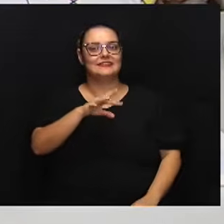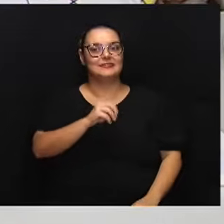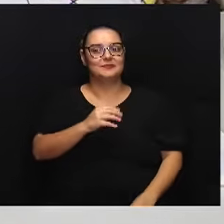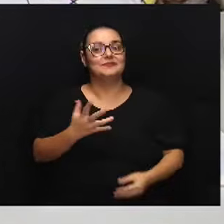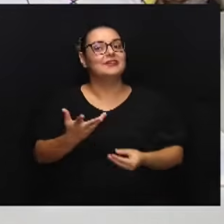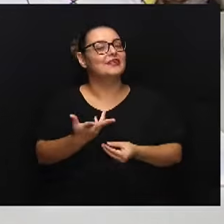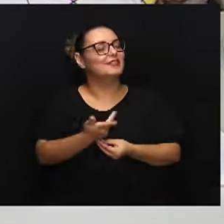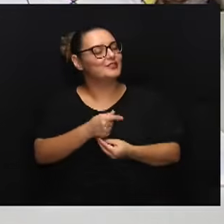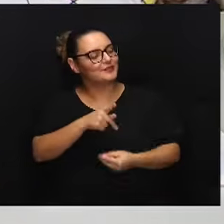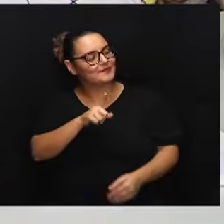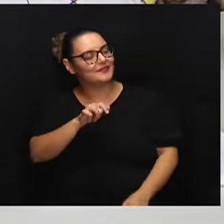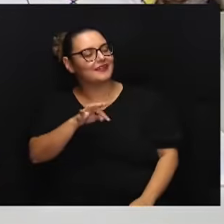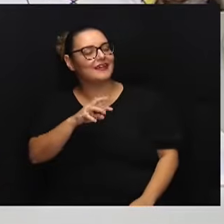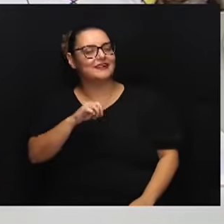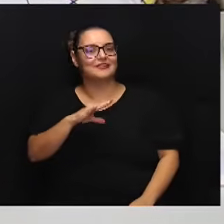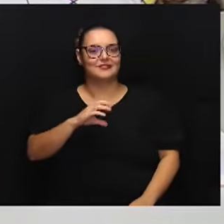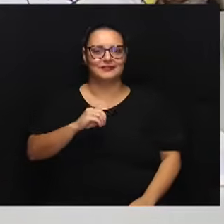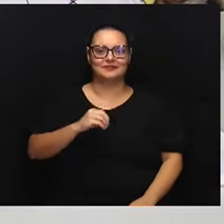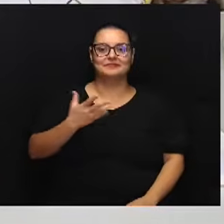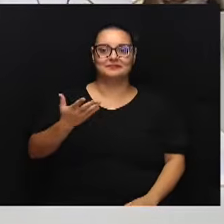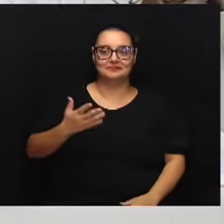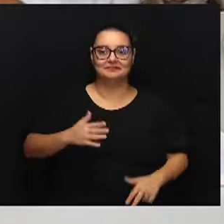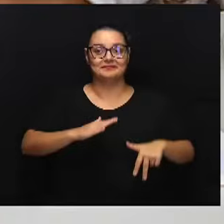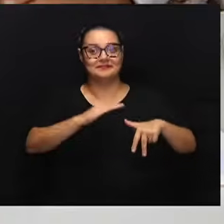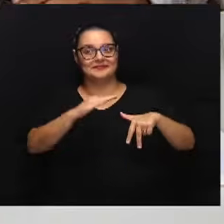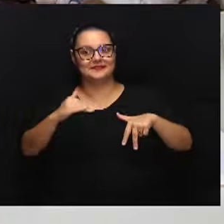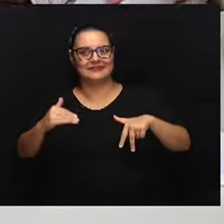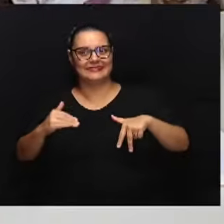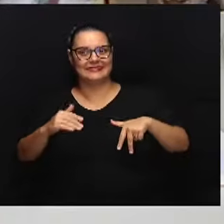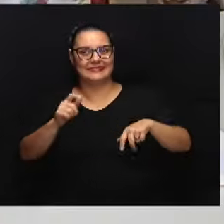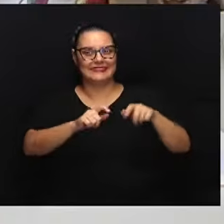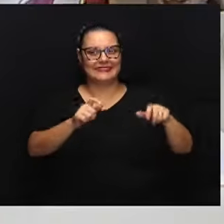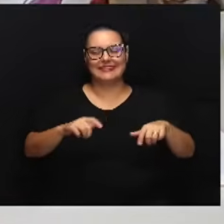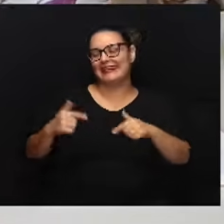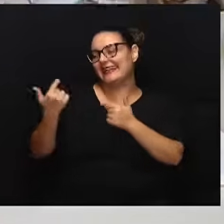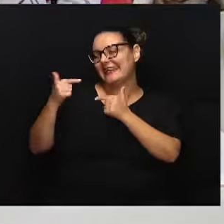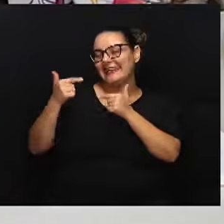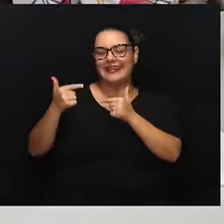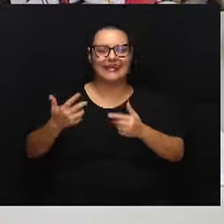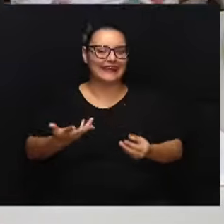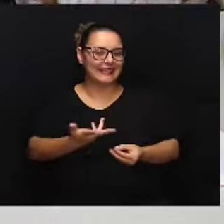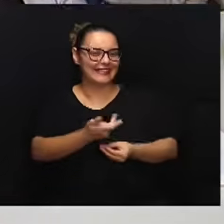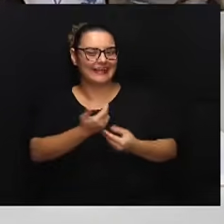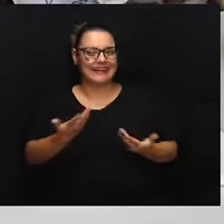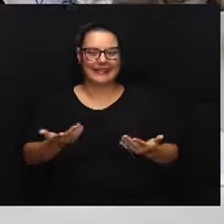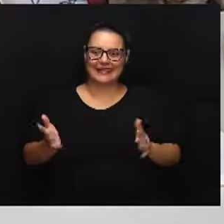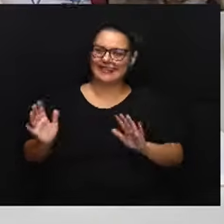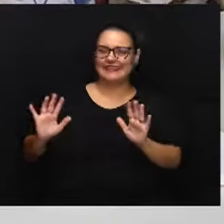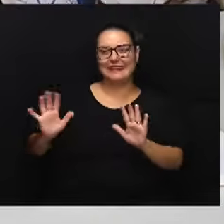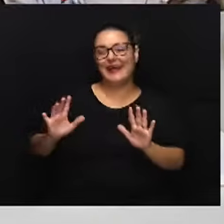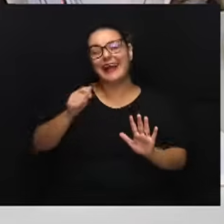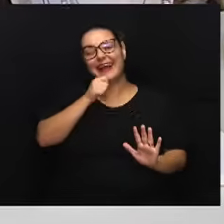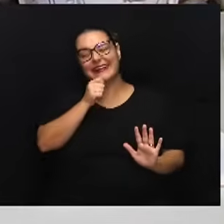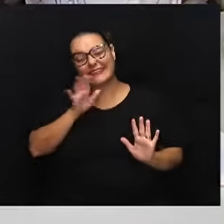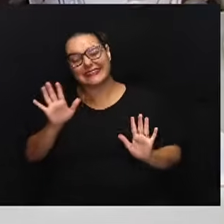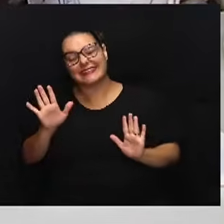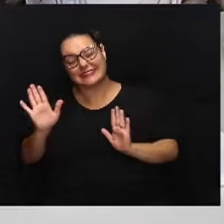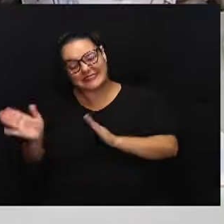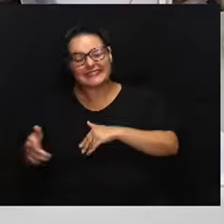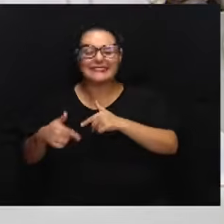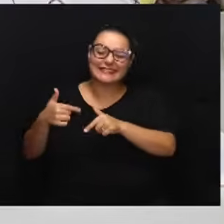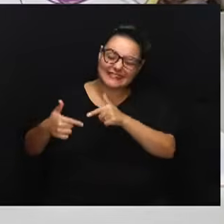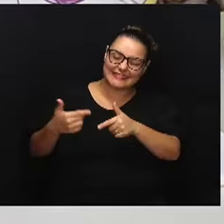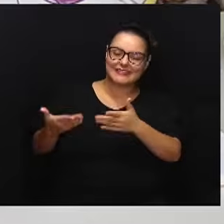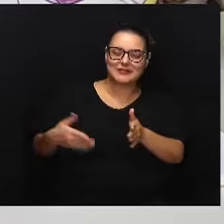artista plástico, aclamado aí pelas pessoas, pelos artistas. Não, ainda não, mas estamos trabalhando